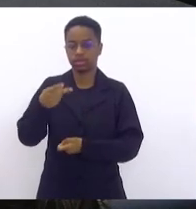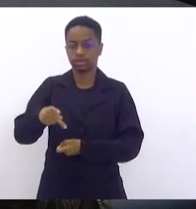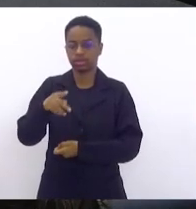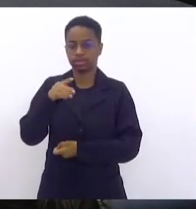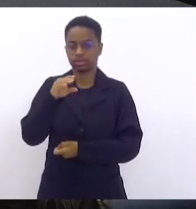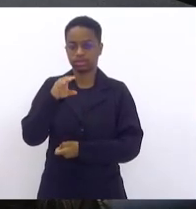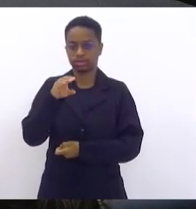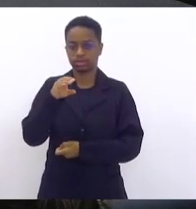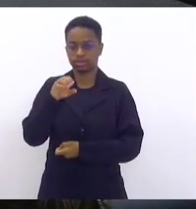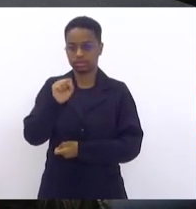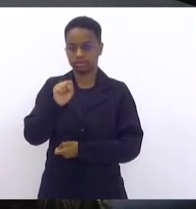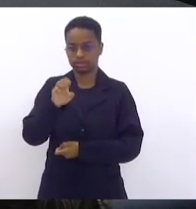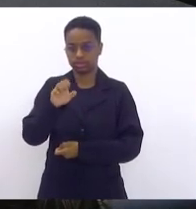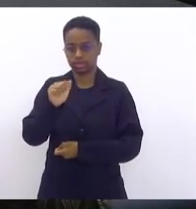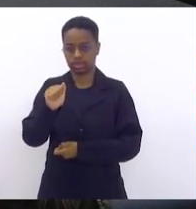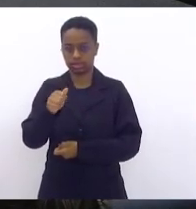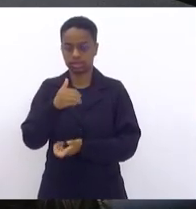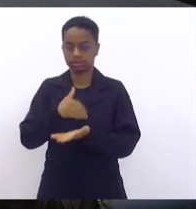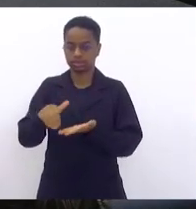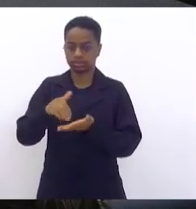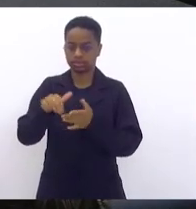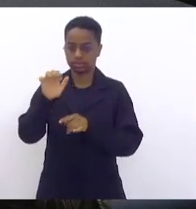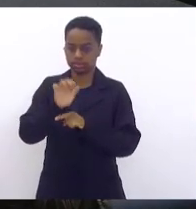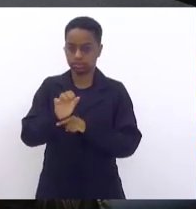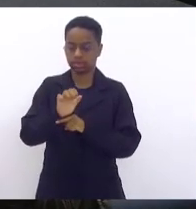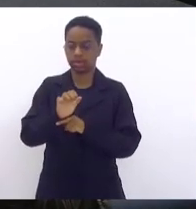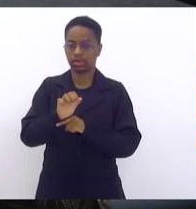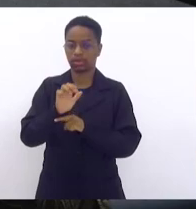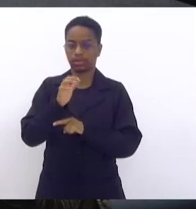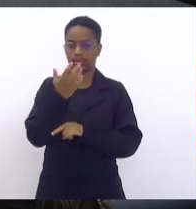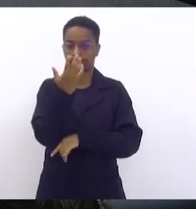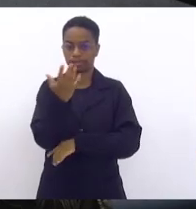secretaria do estado de ambiente e sustentabilidade